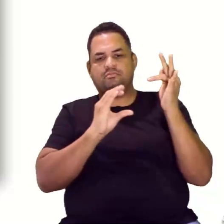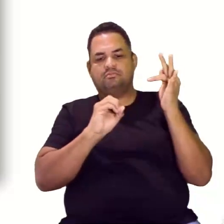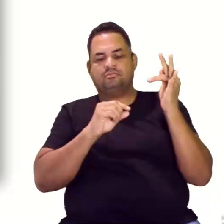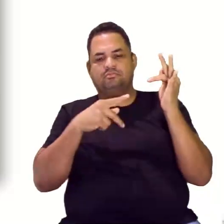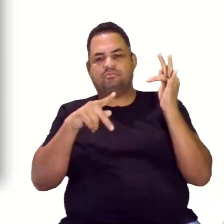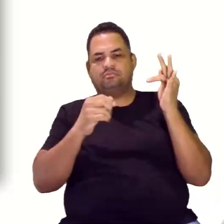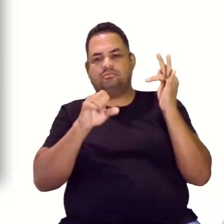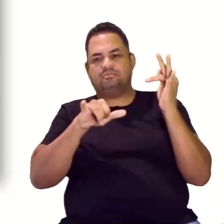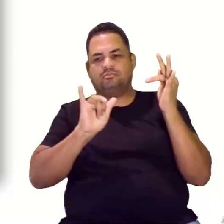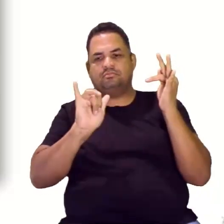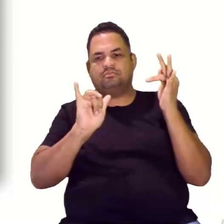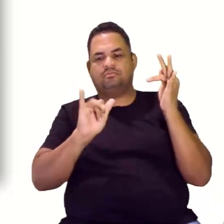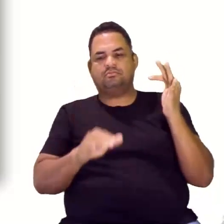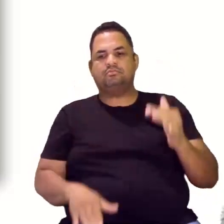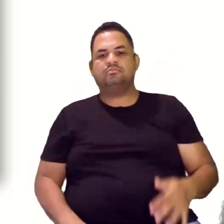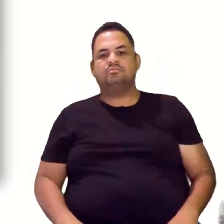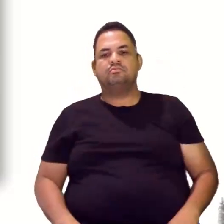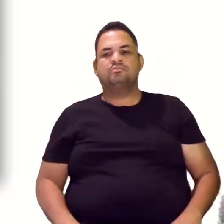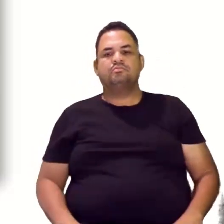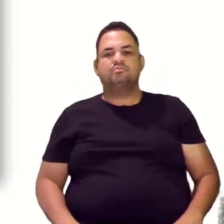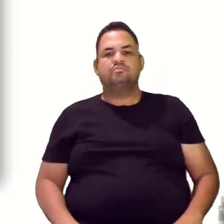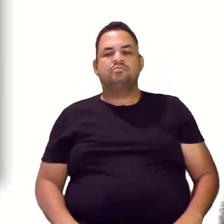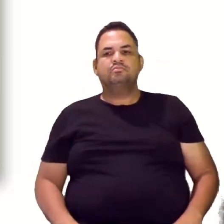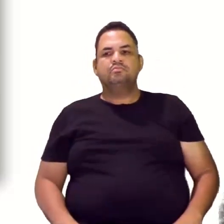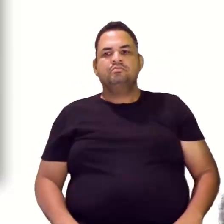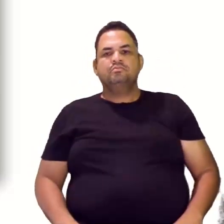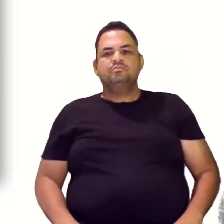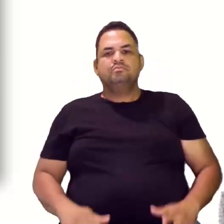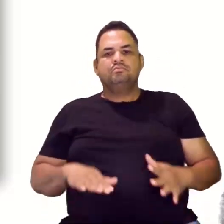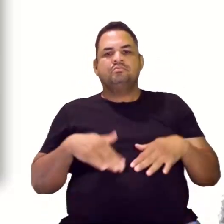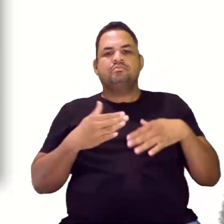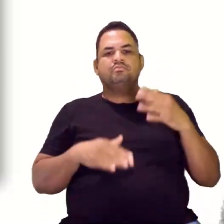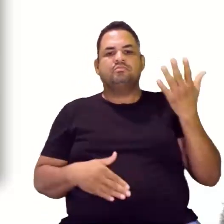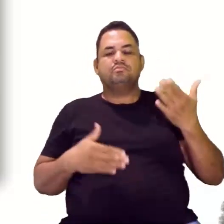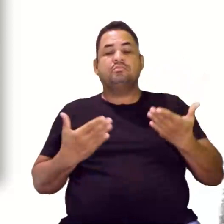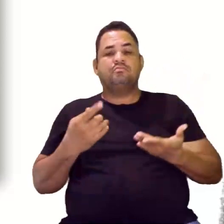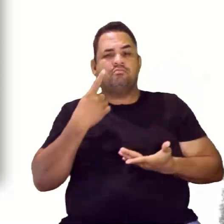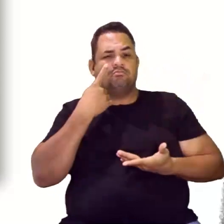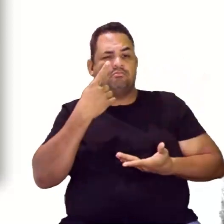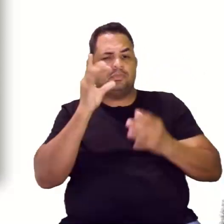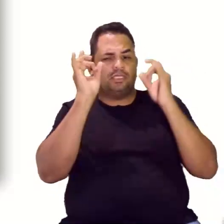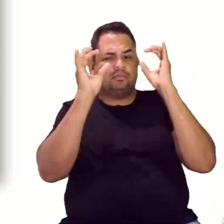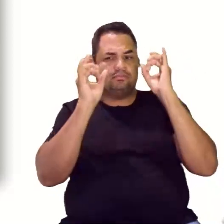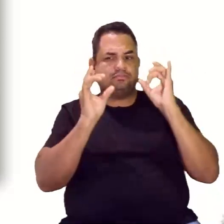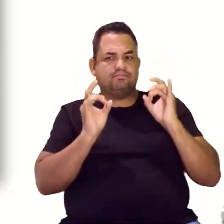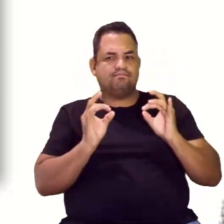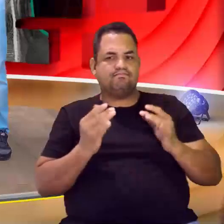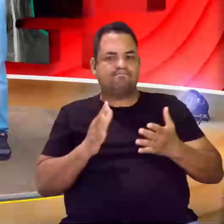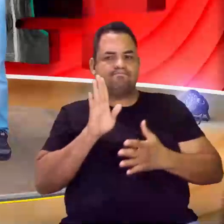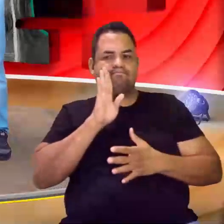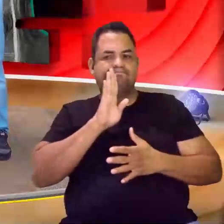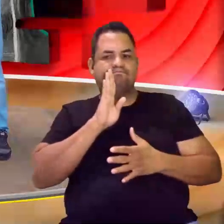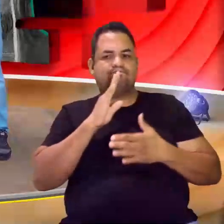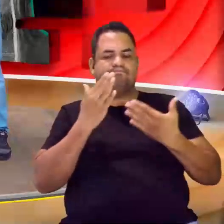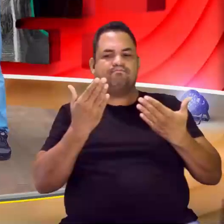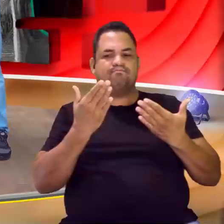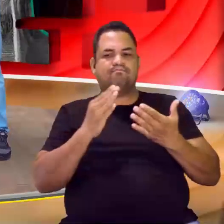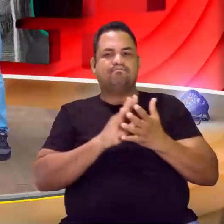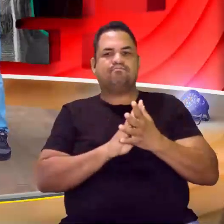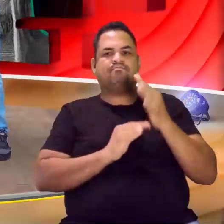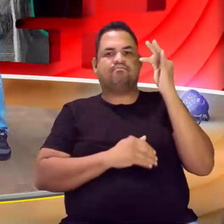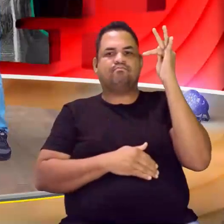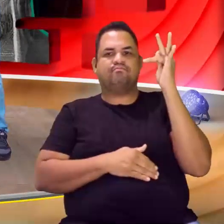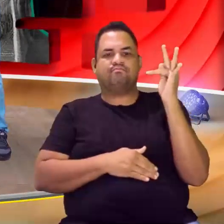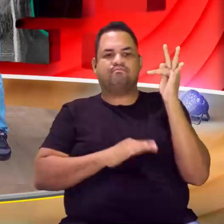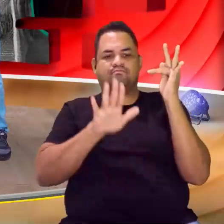0 para Y. Beleza. Ah, então quer dizer que na função... Olha só, olha o detalhe. Olha que legal. Na